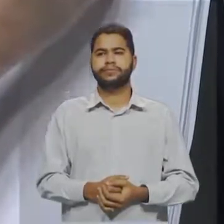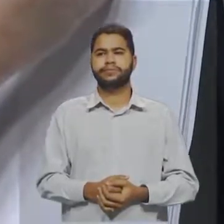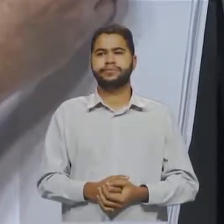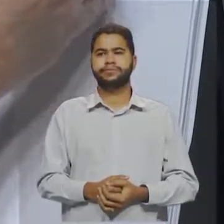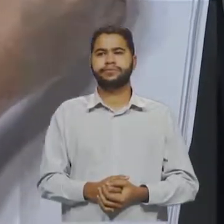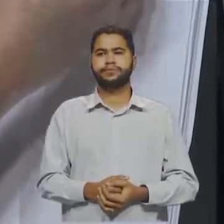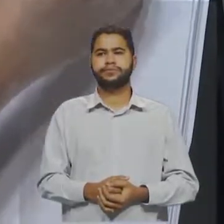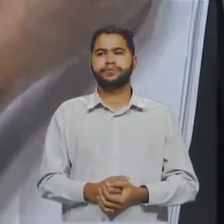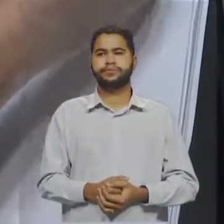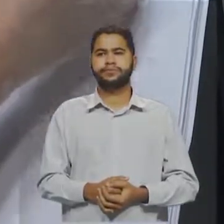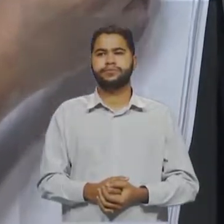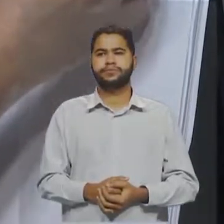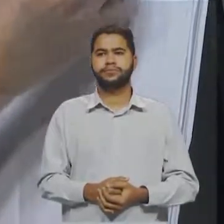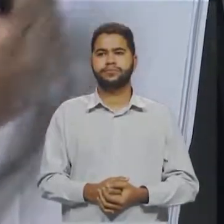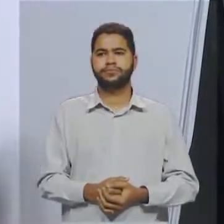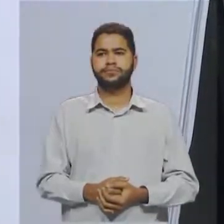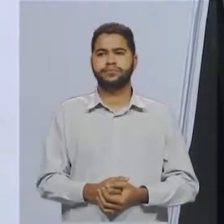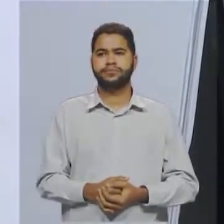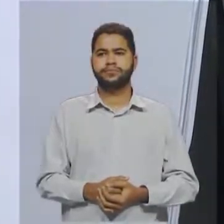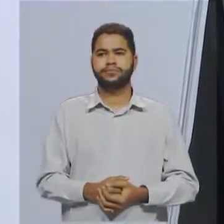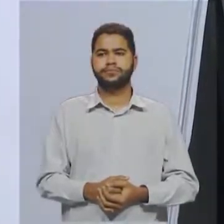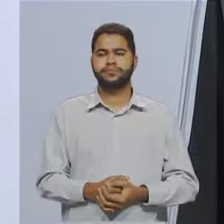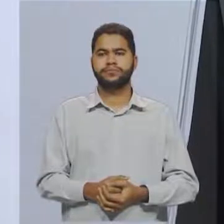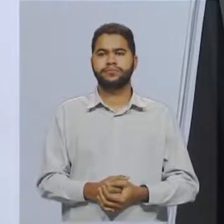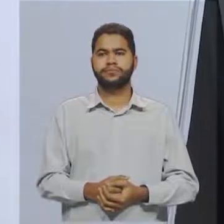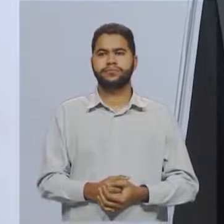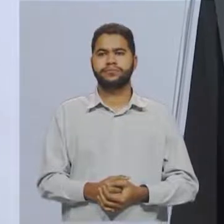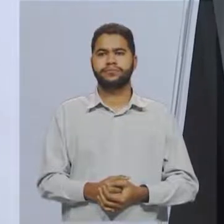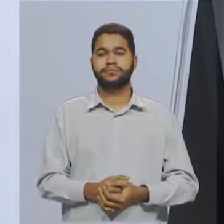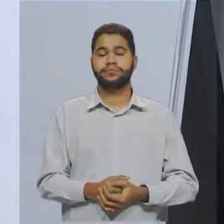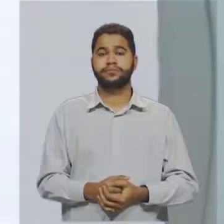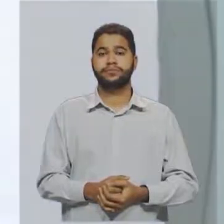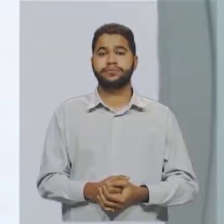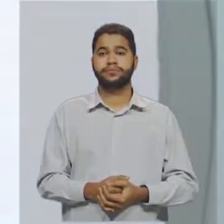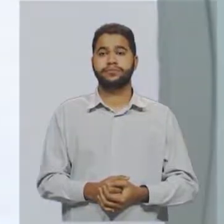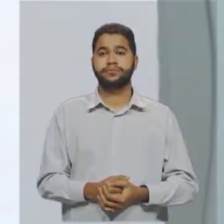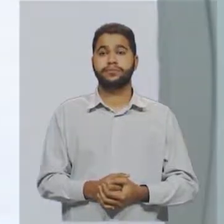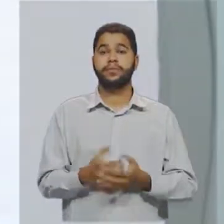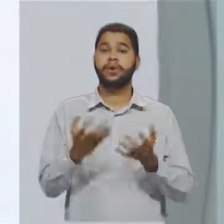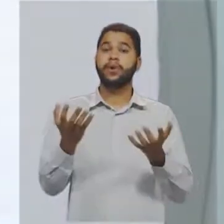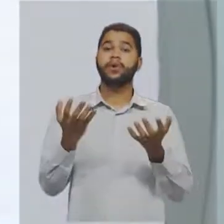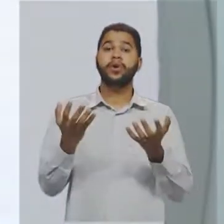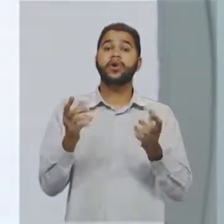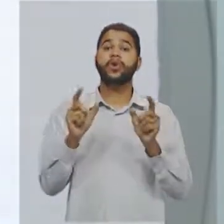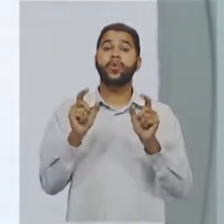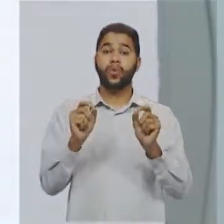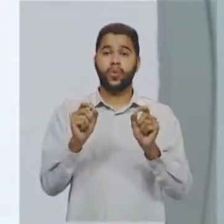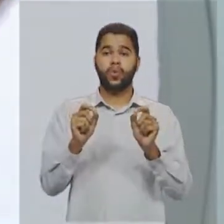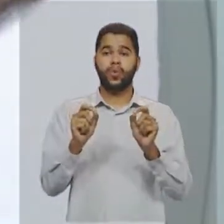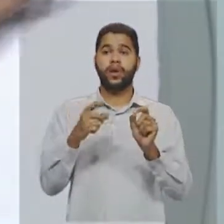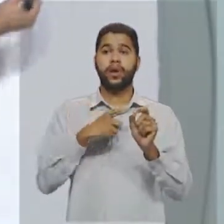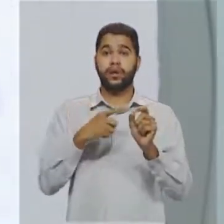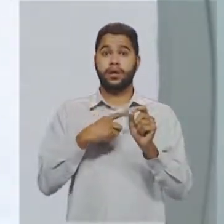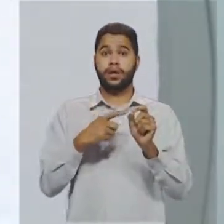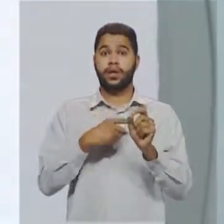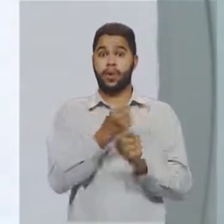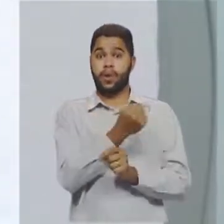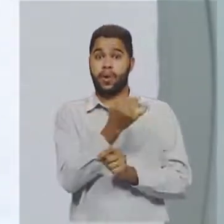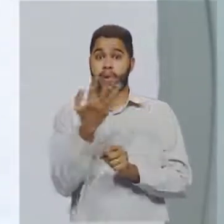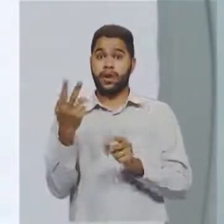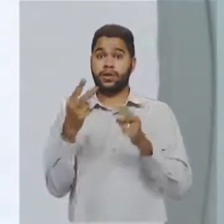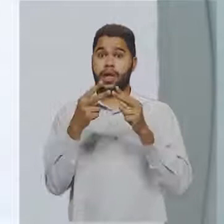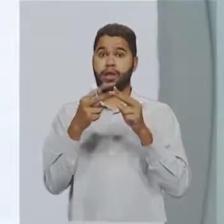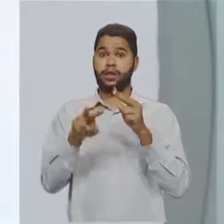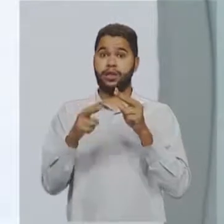9 e 16. Então, eu quero obter, no caso aqui nós temos uma quantidade ímpar,